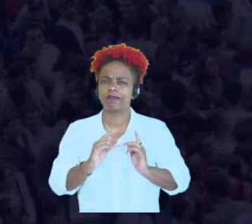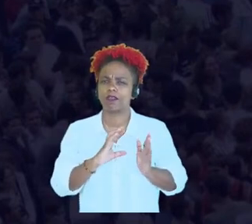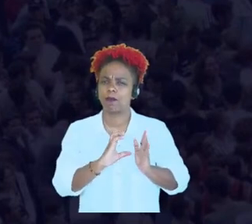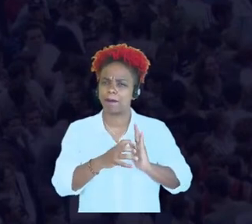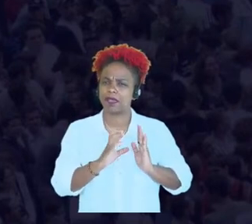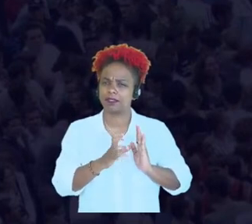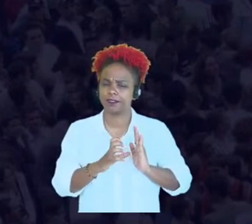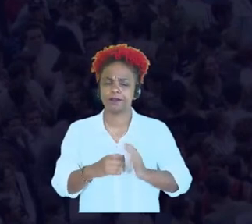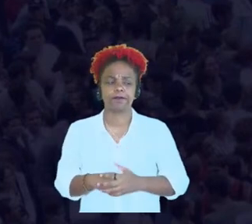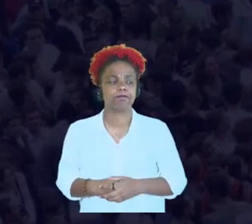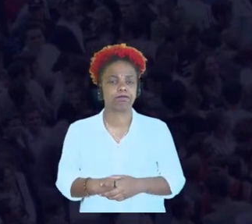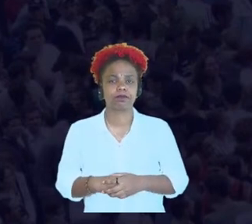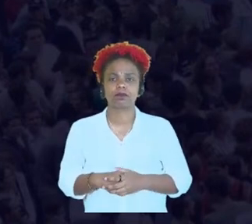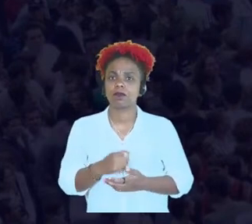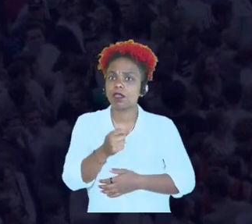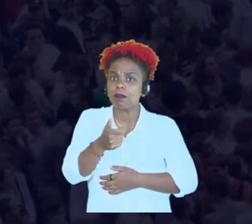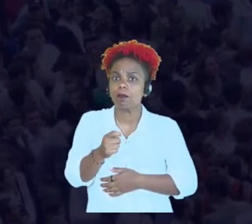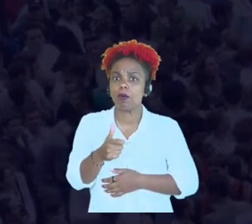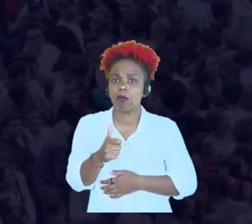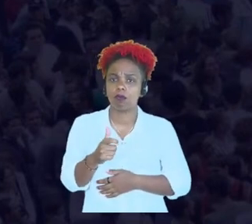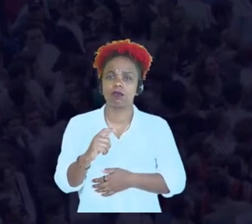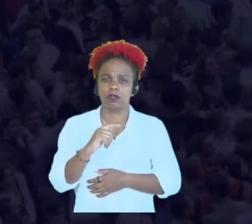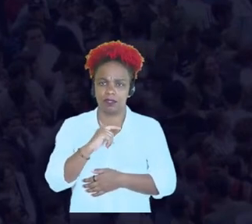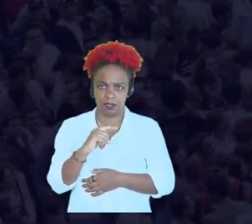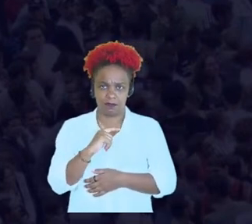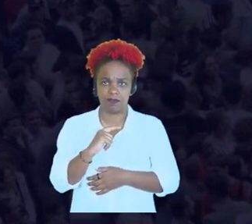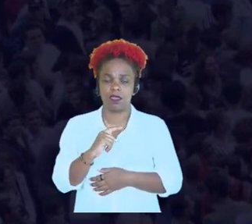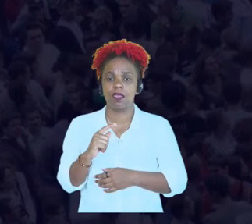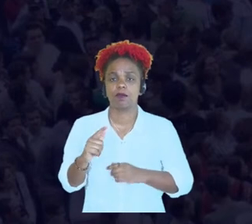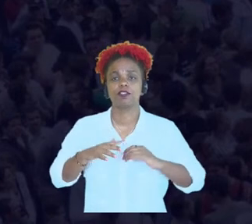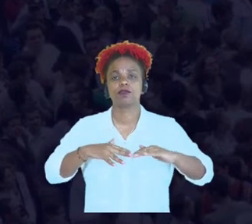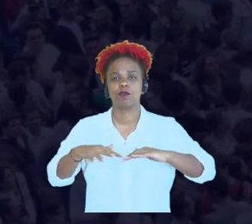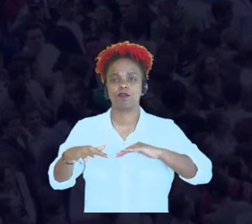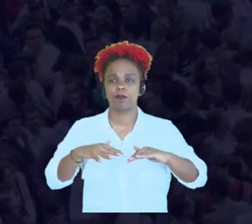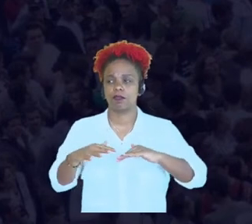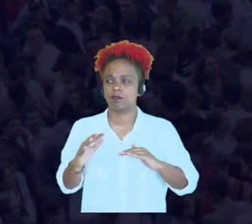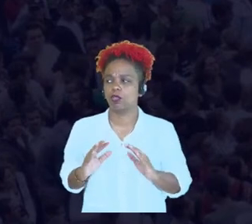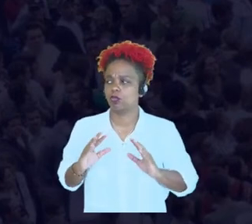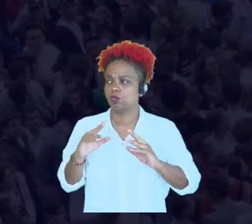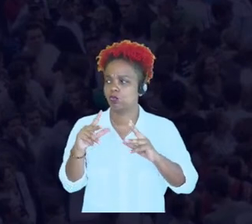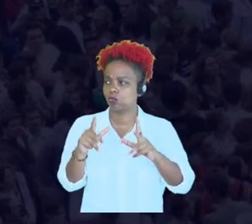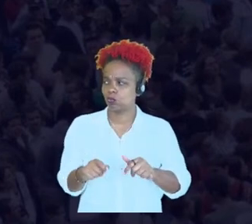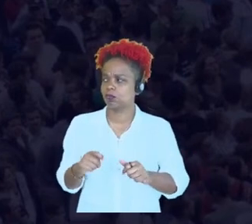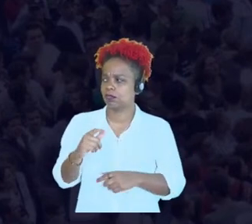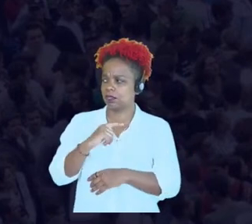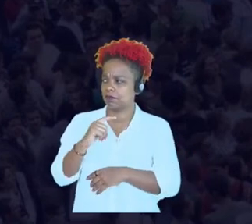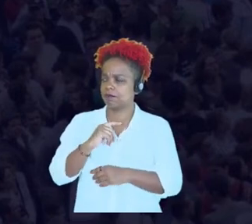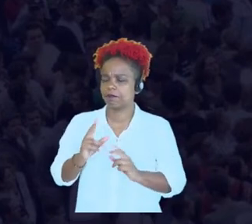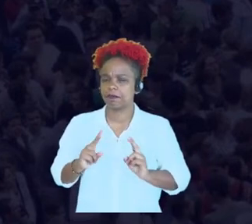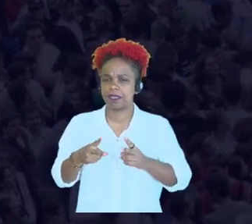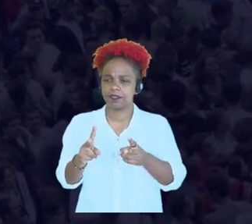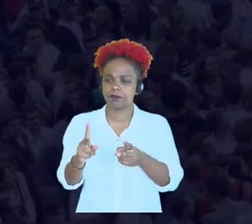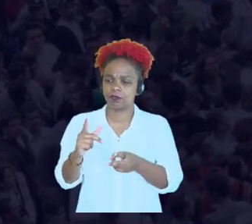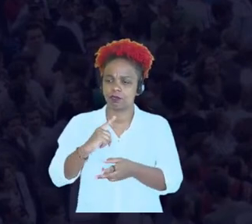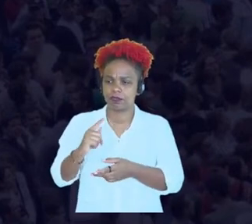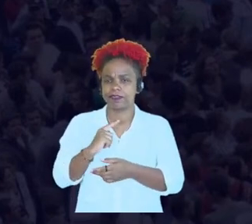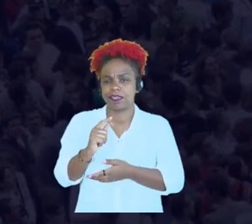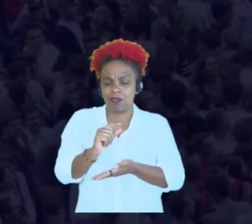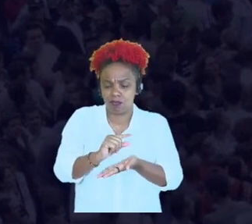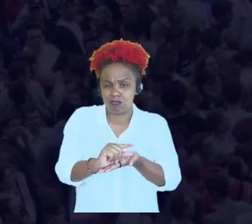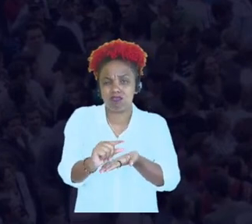muito, né? Ficaram poucos depois desse movimento. Todos os partidos seguem recebendo uma porção pequena,